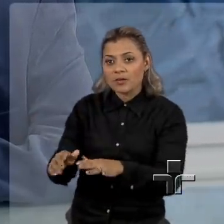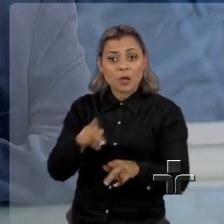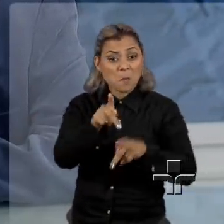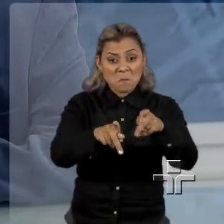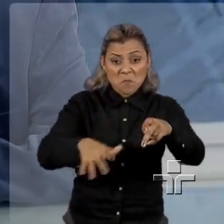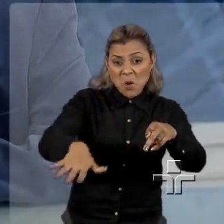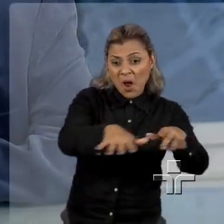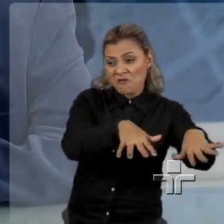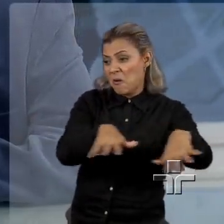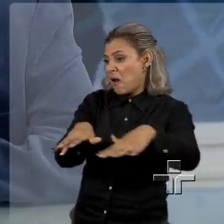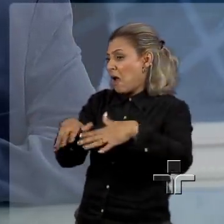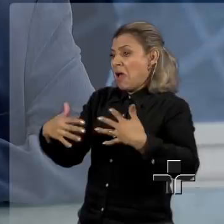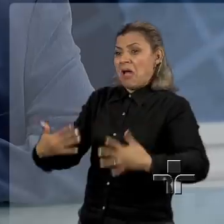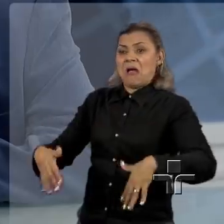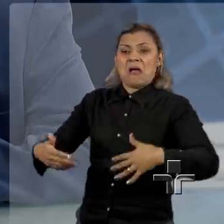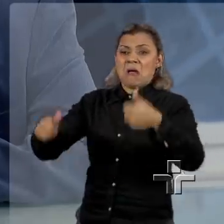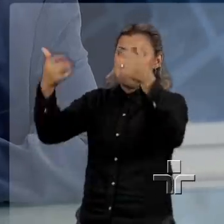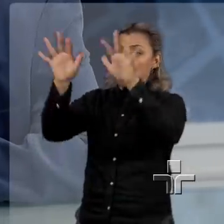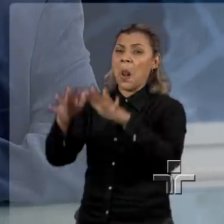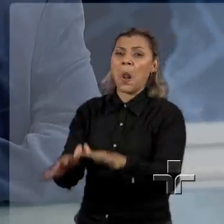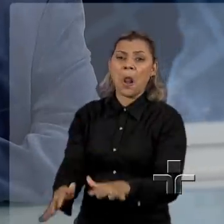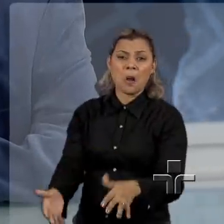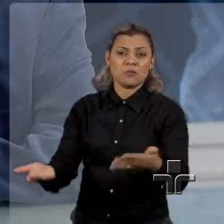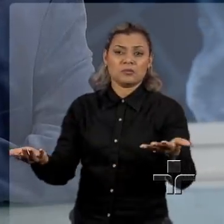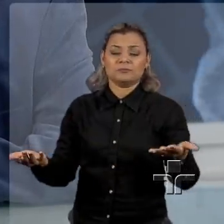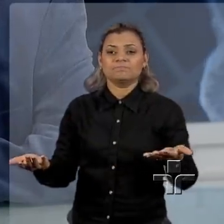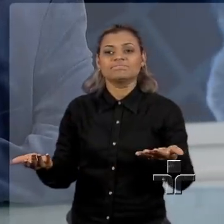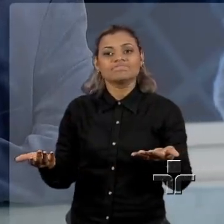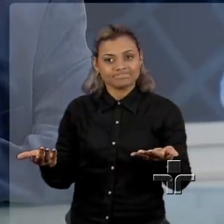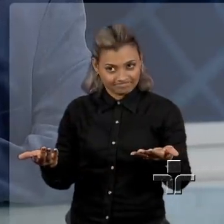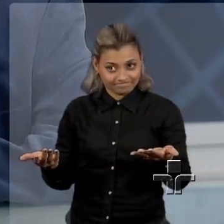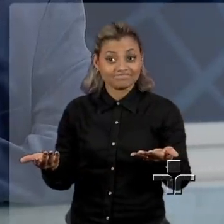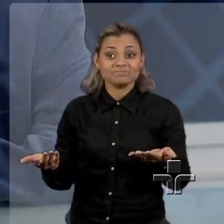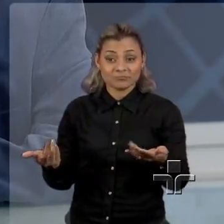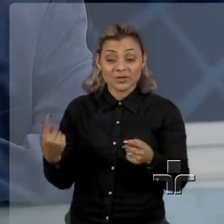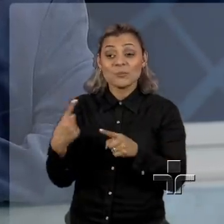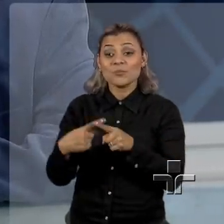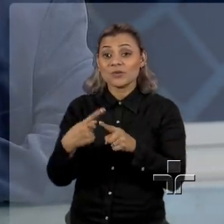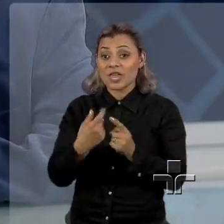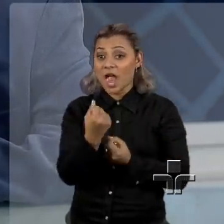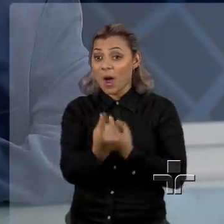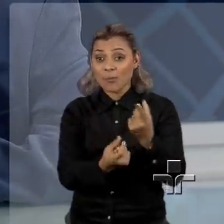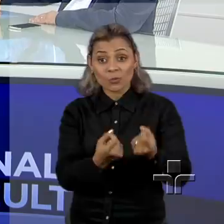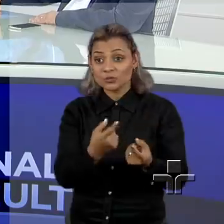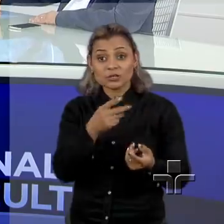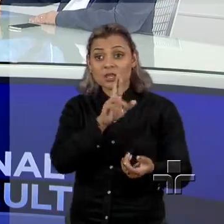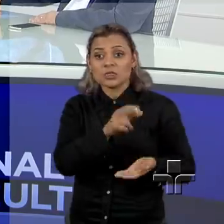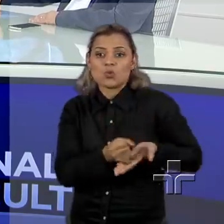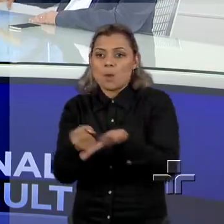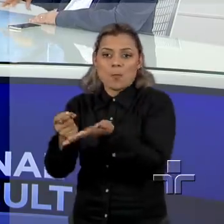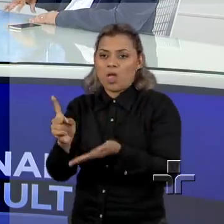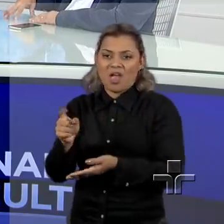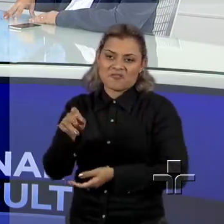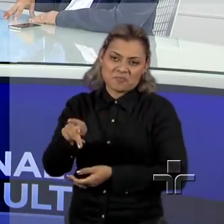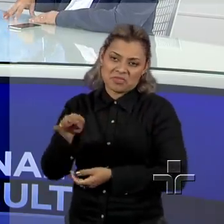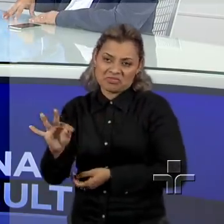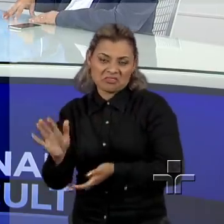como uma catástrofe histórica, mesmo por aqueles que nunca foram petistas ou apoiaram o PT,